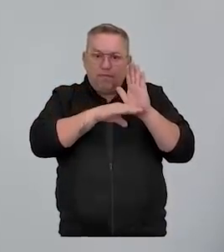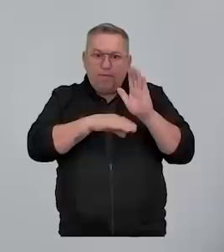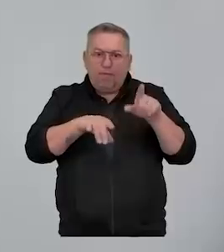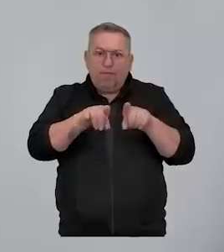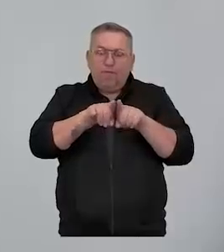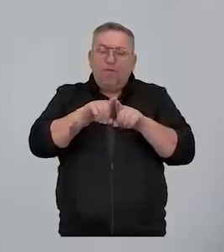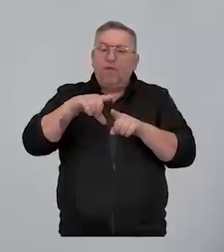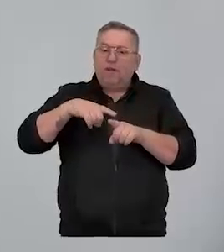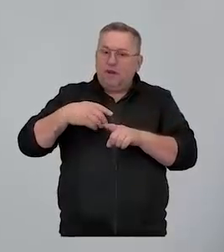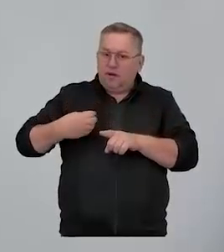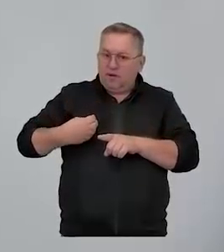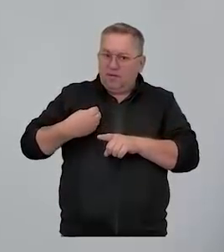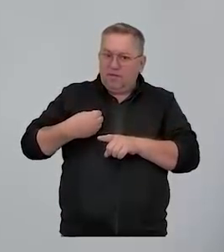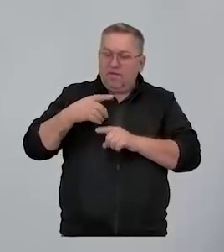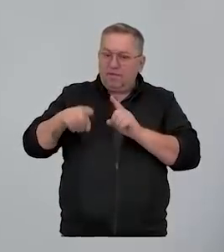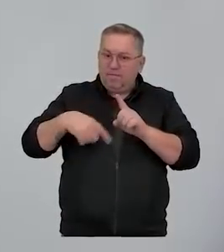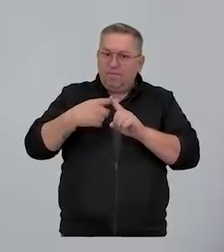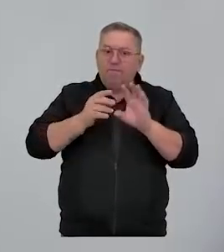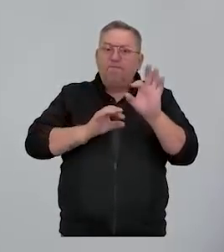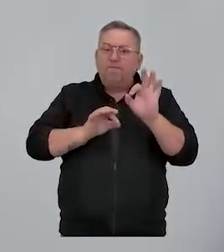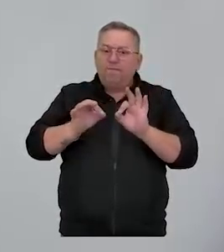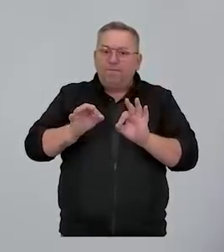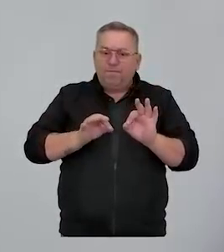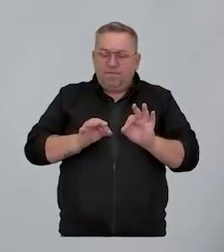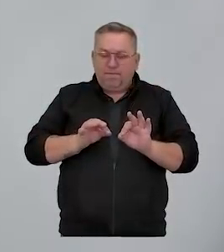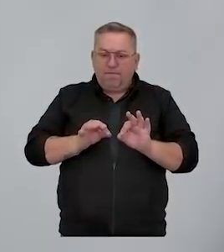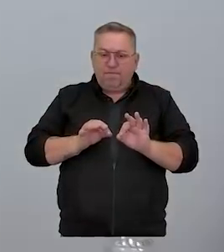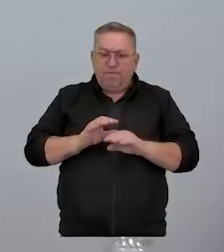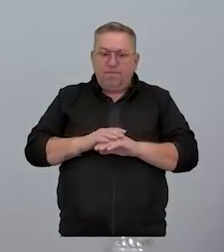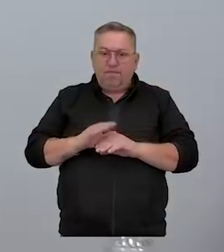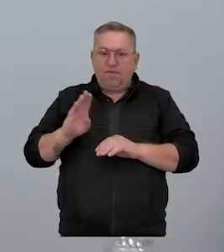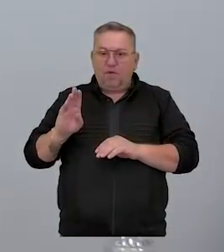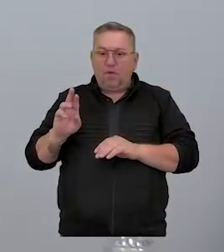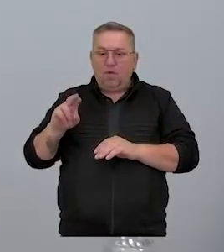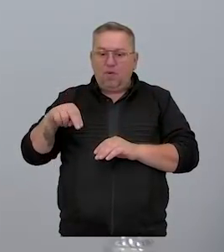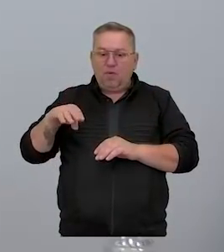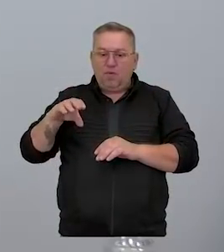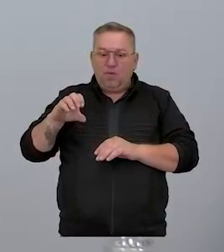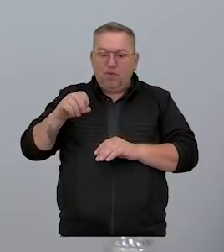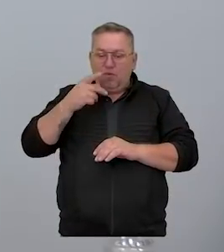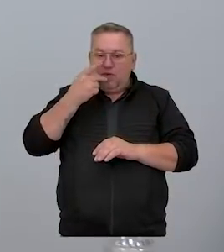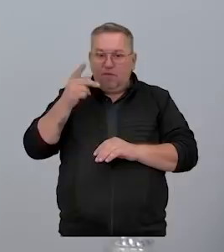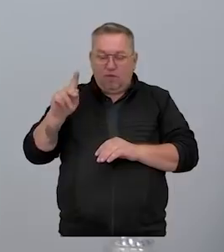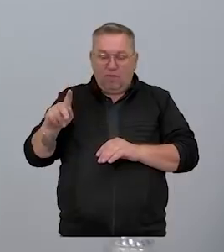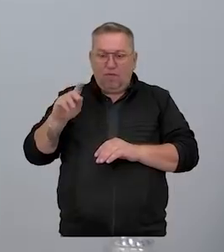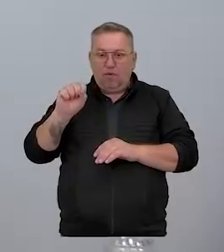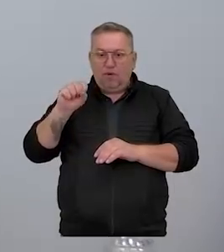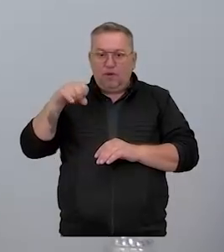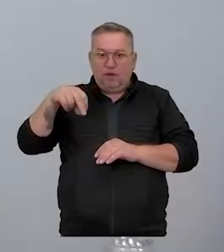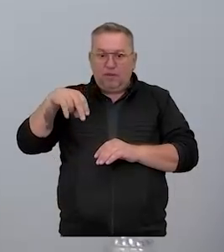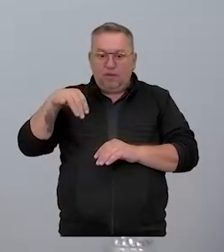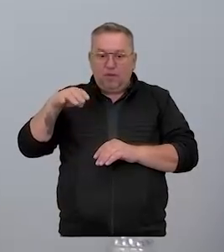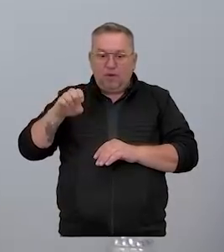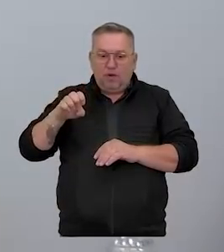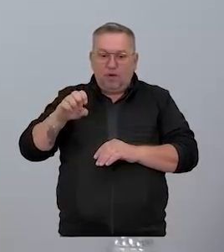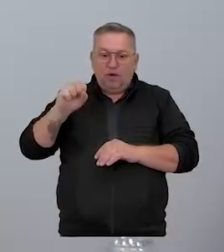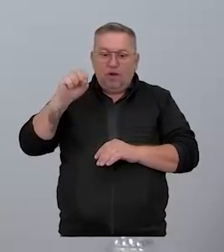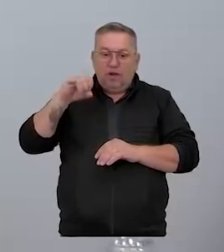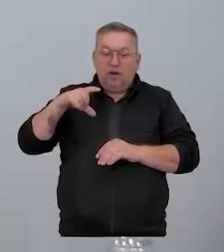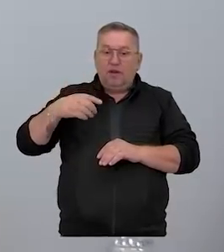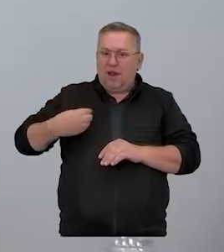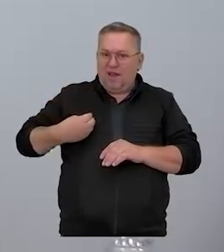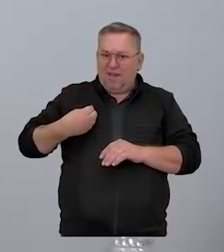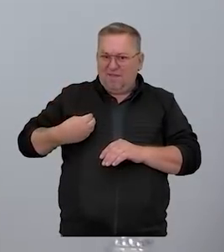ter uma vida mais organizada. Sim. Ó, o Bruno, achei engraçado aqui da Procimone. Senão a nossa vida fica